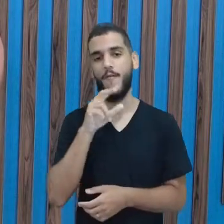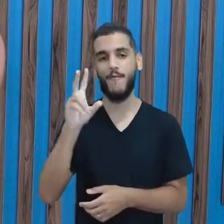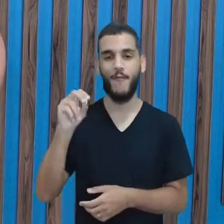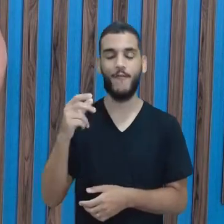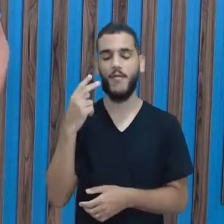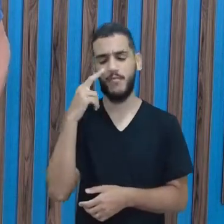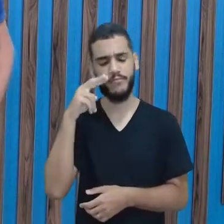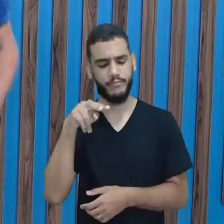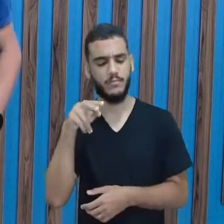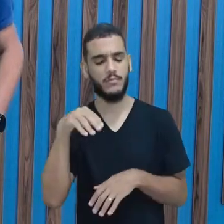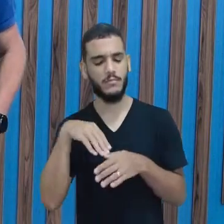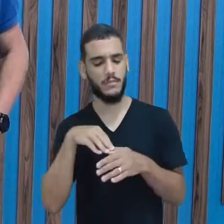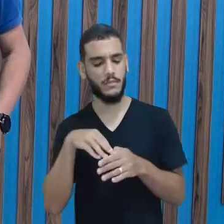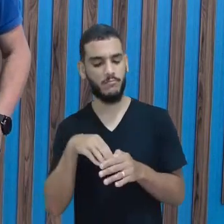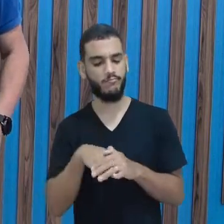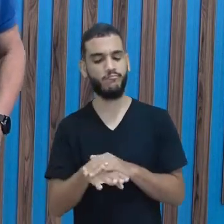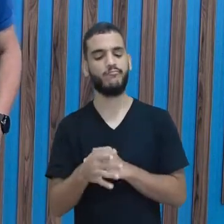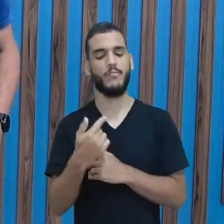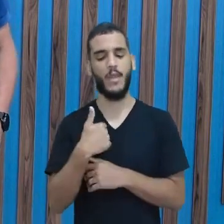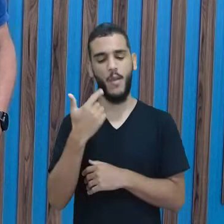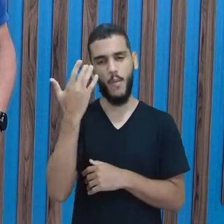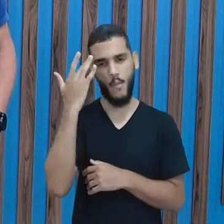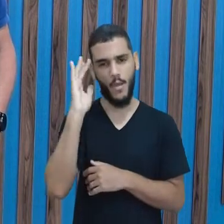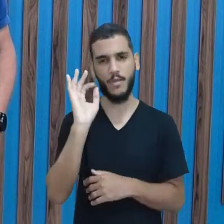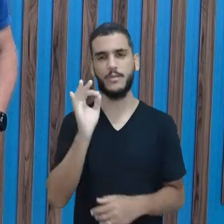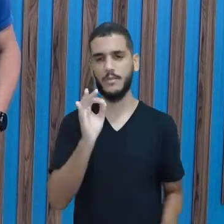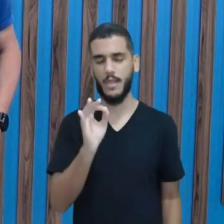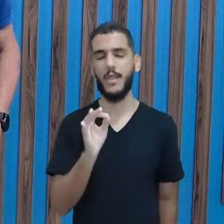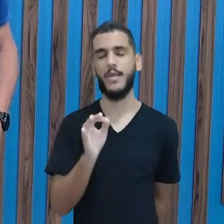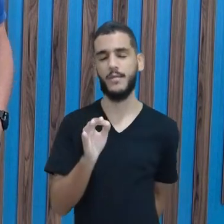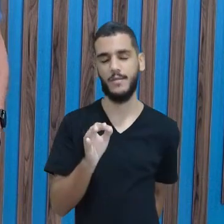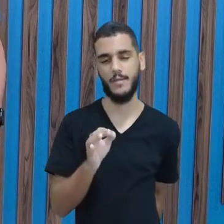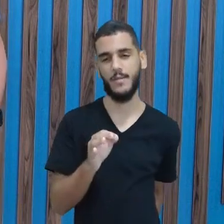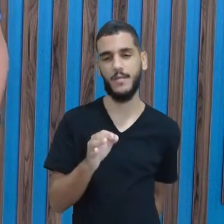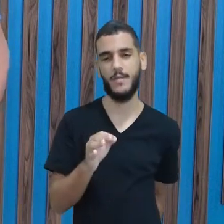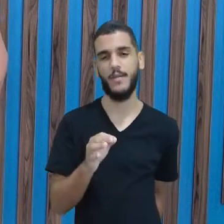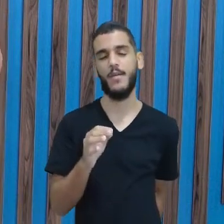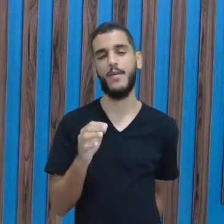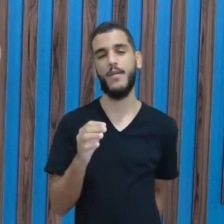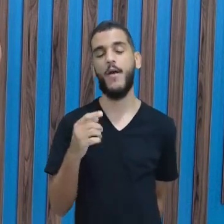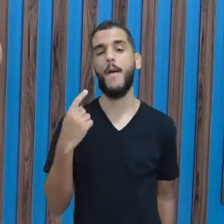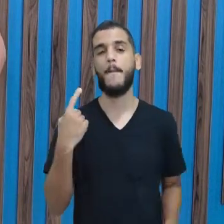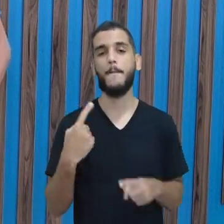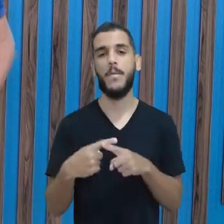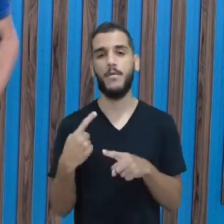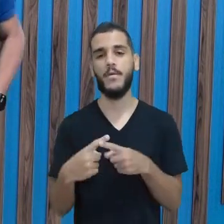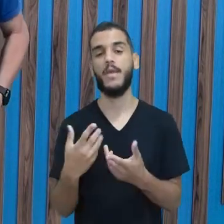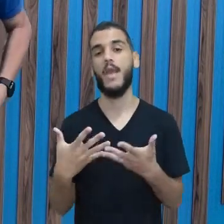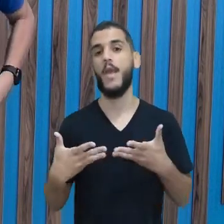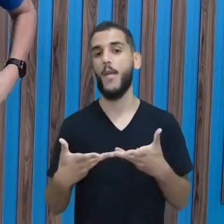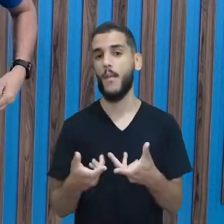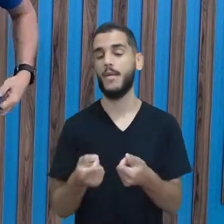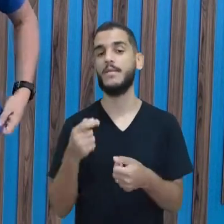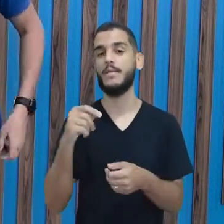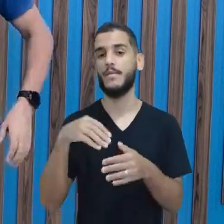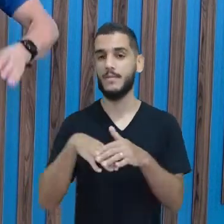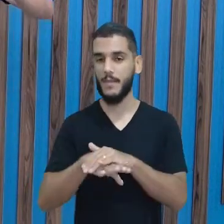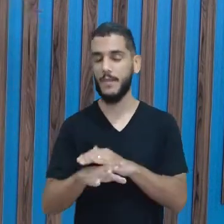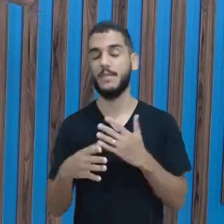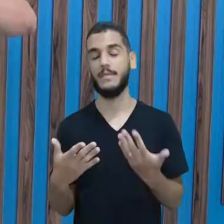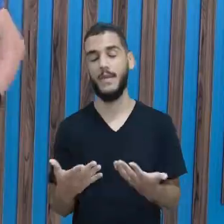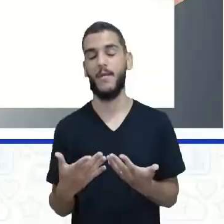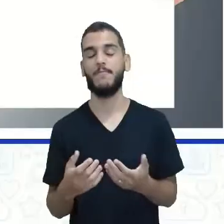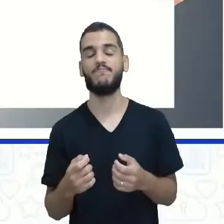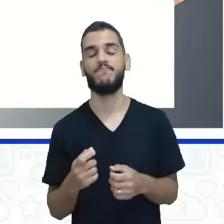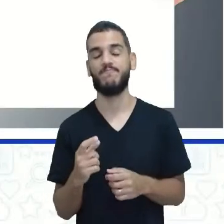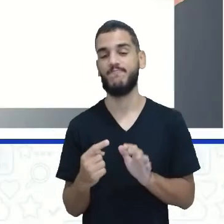disse, esse rapaz é um rapaz direito. Eu disse, por quê? Pela qualidade do sapato. Mas vamos lá. Ó, bora a tela